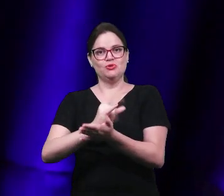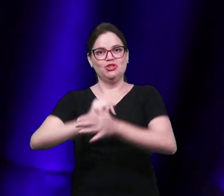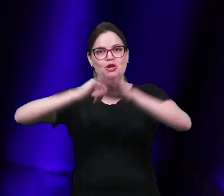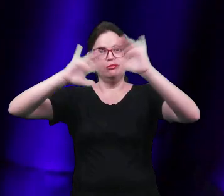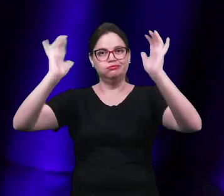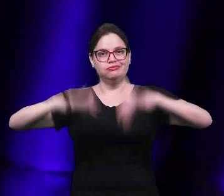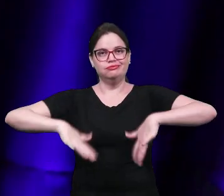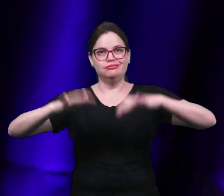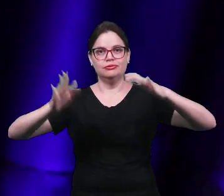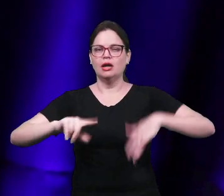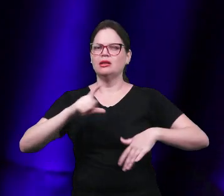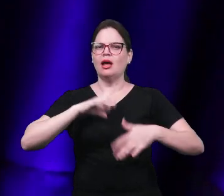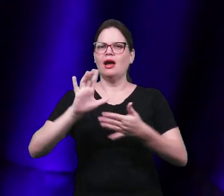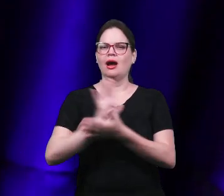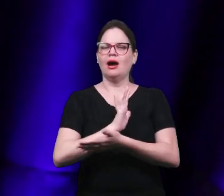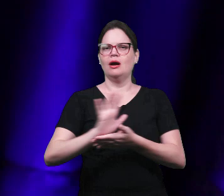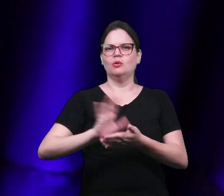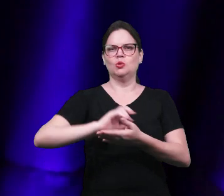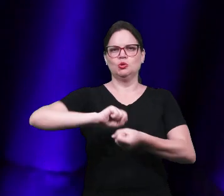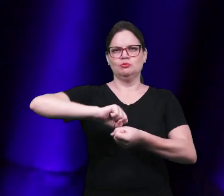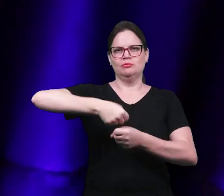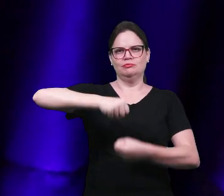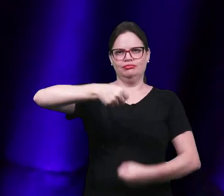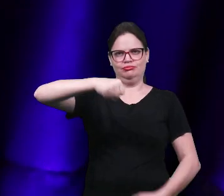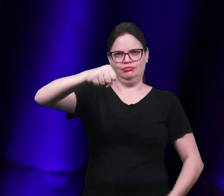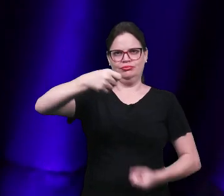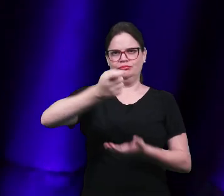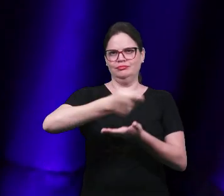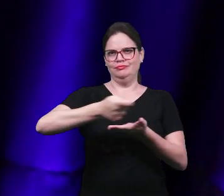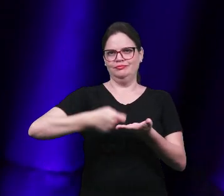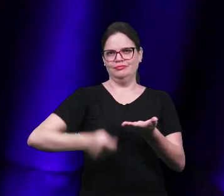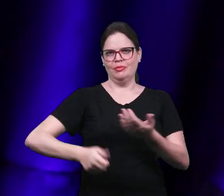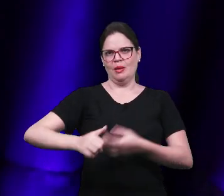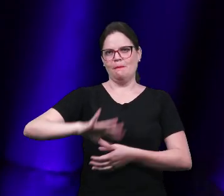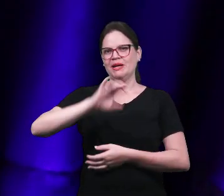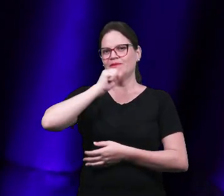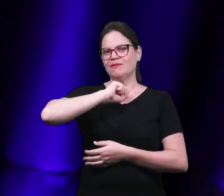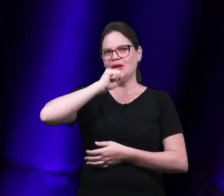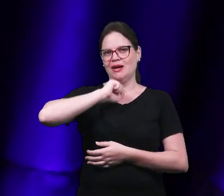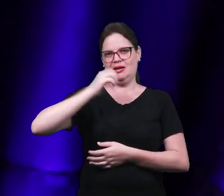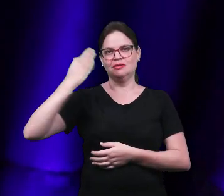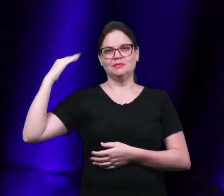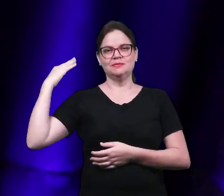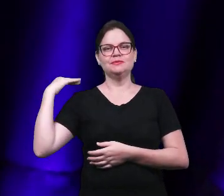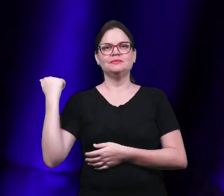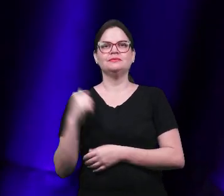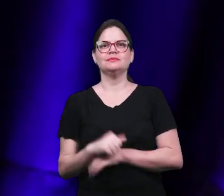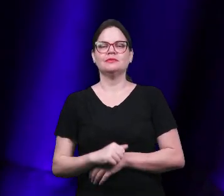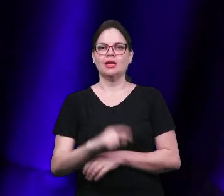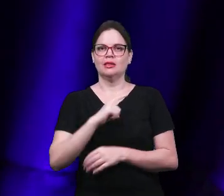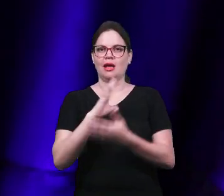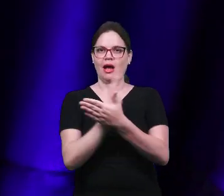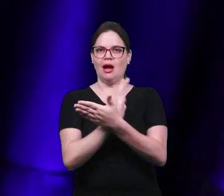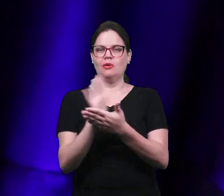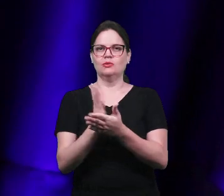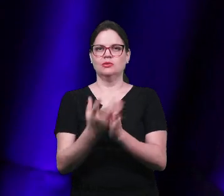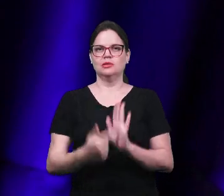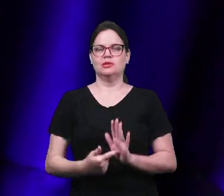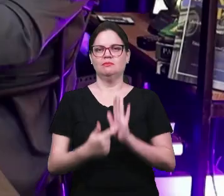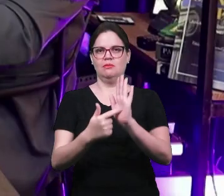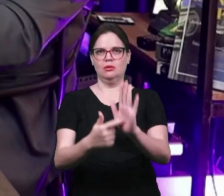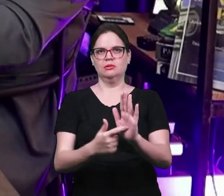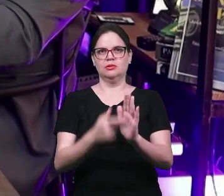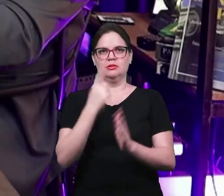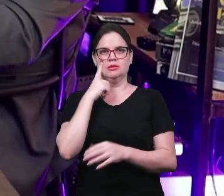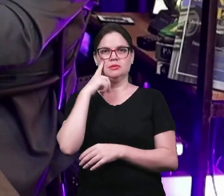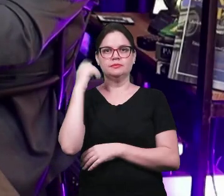manuscritos, aqueles pergaminhos, até os massoréticos, que eram grupos Nós vemos aqui alguns